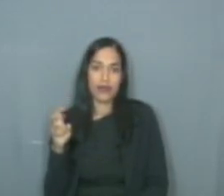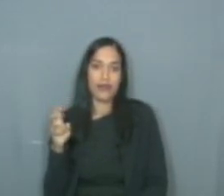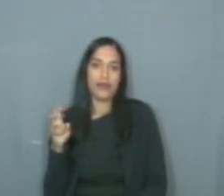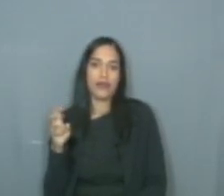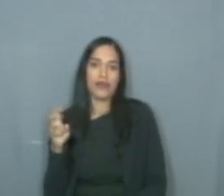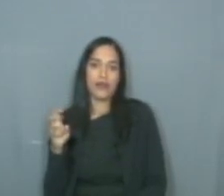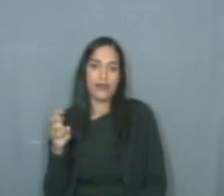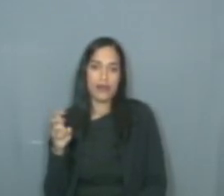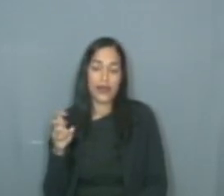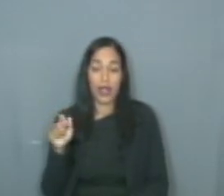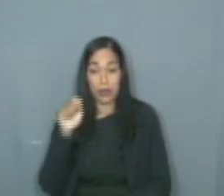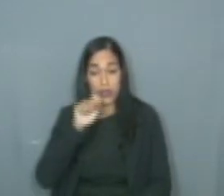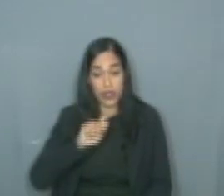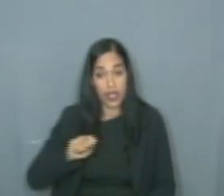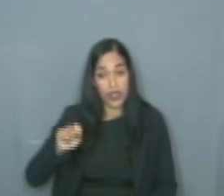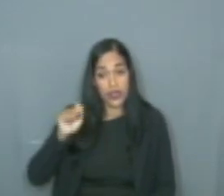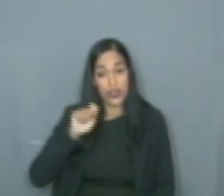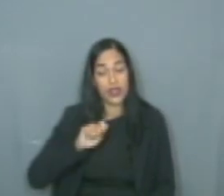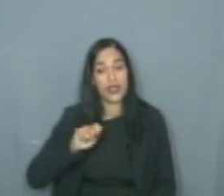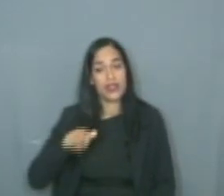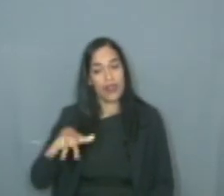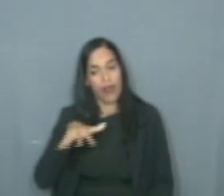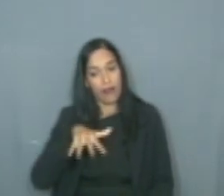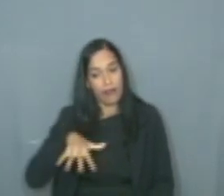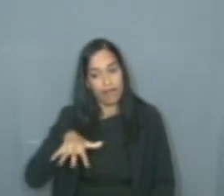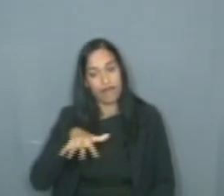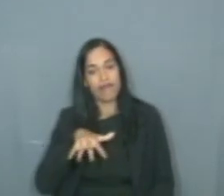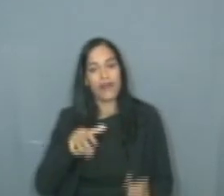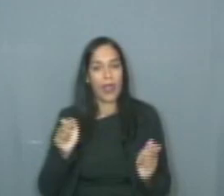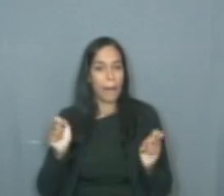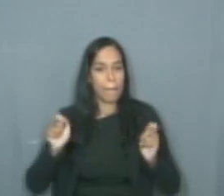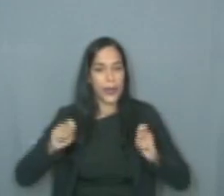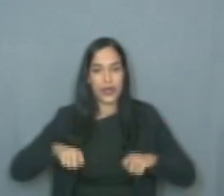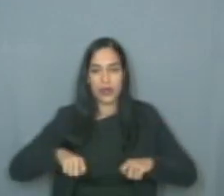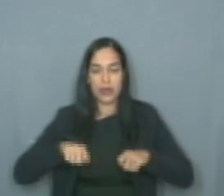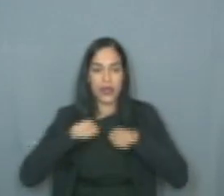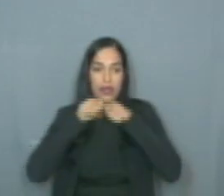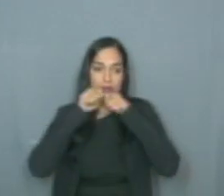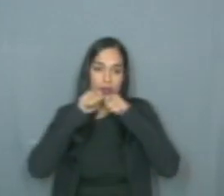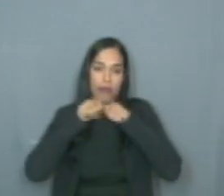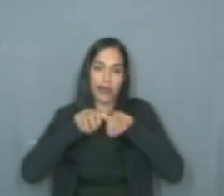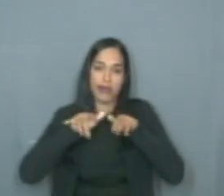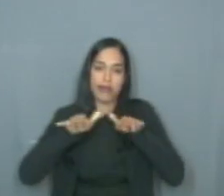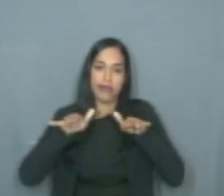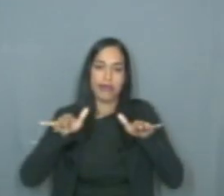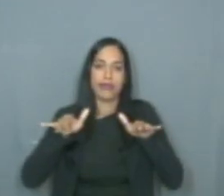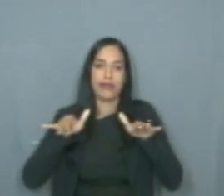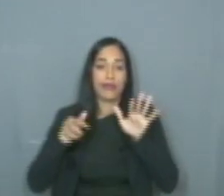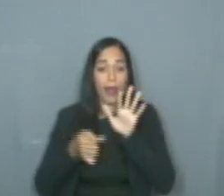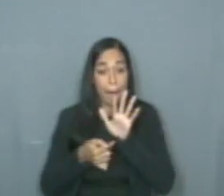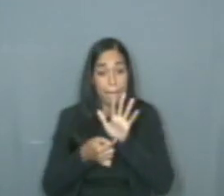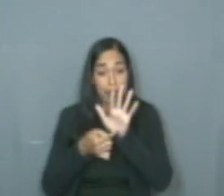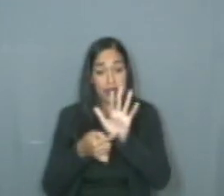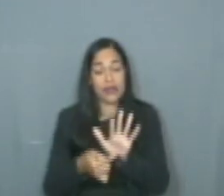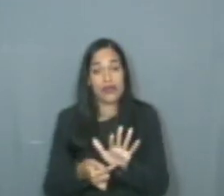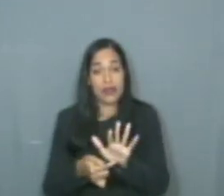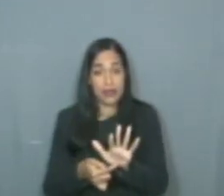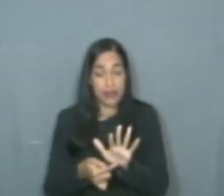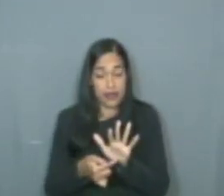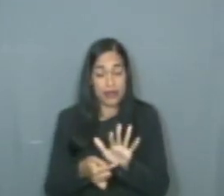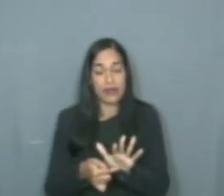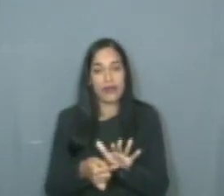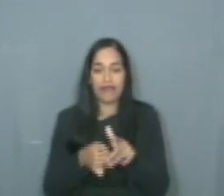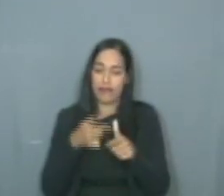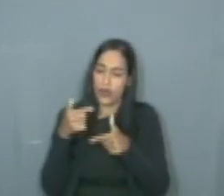os seus associados a possibilidade de difusão, de apresentação de sua obra, e